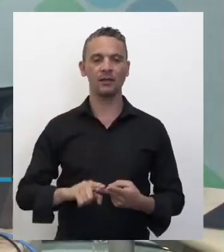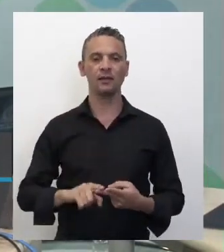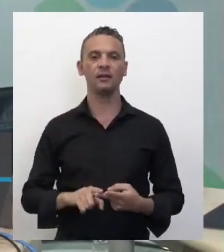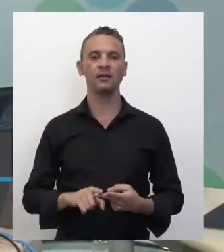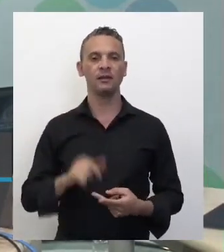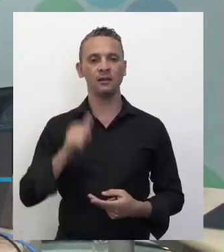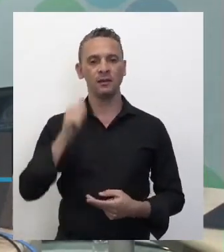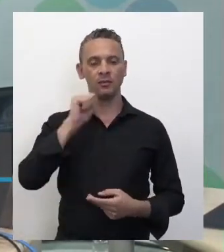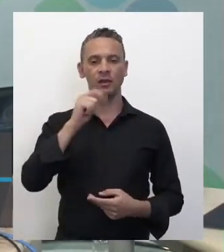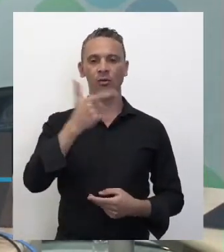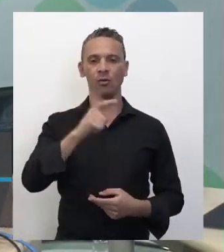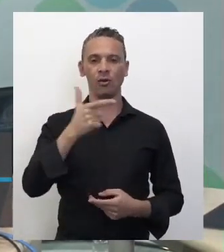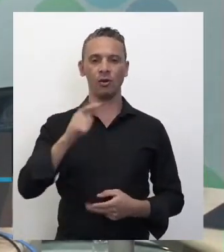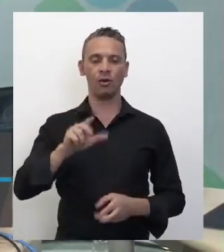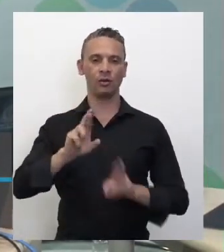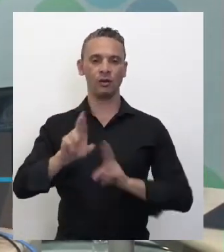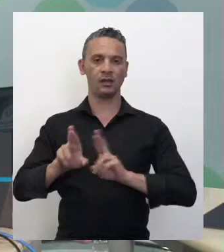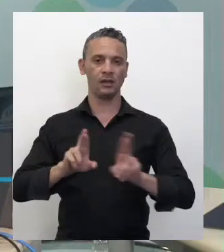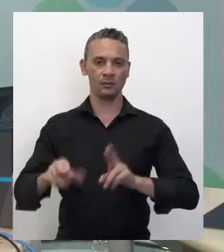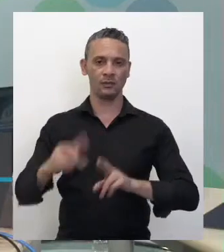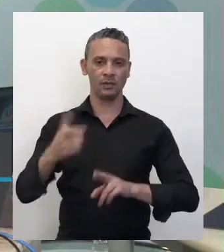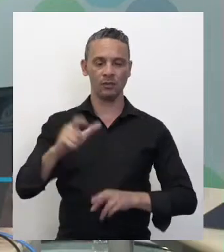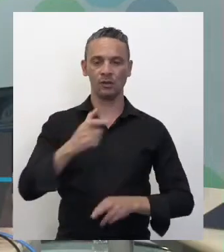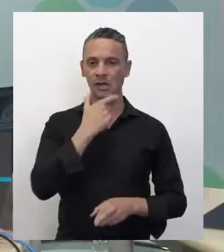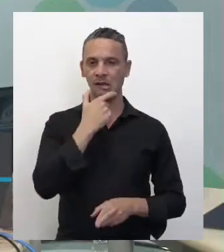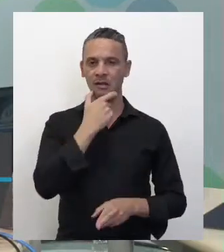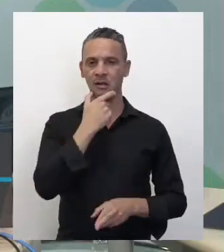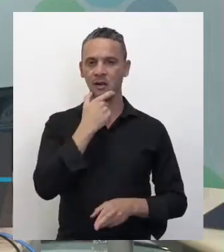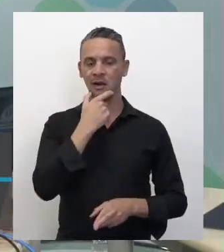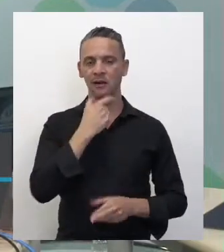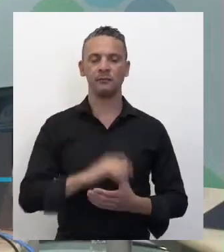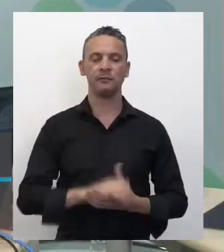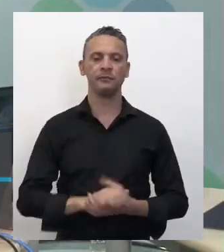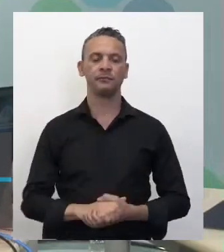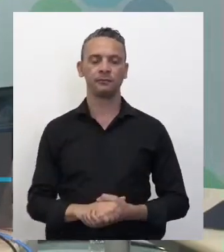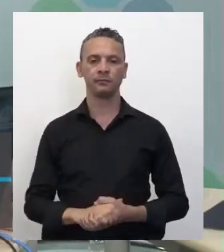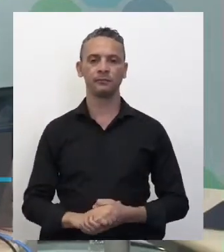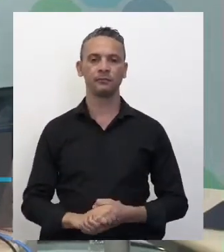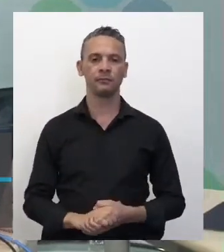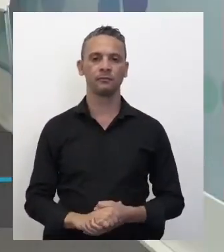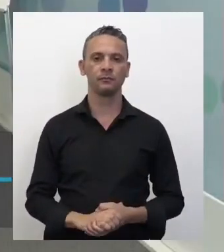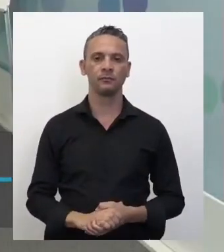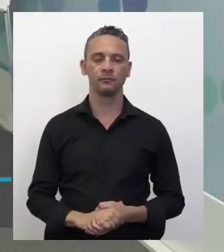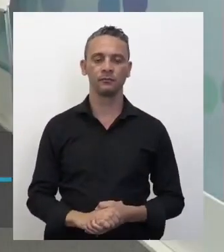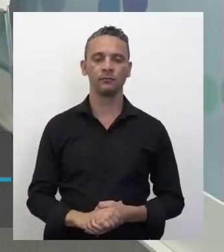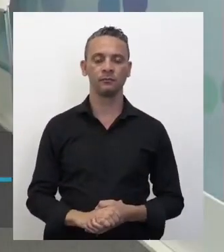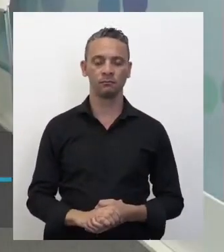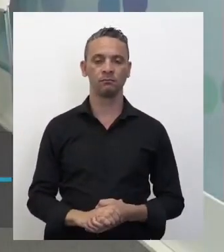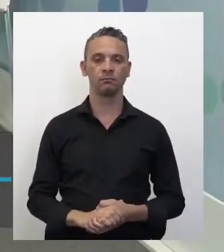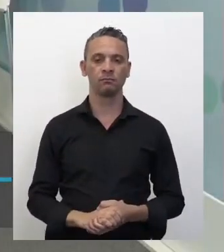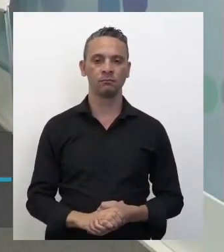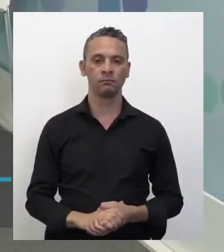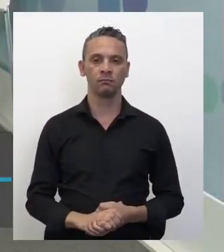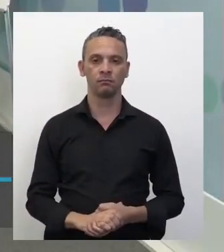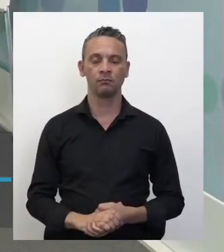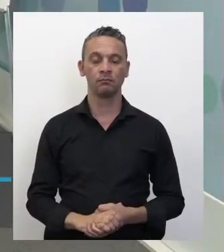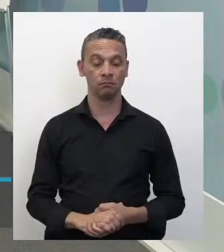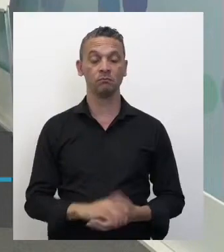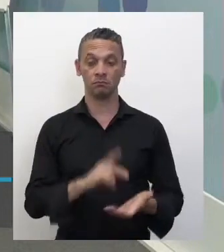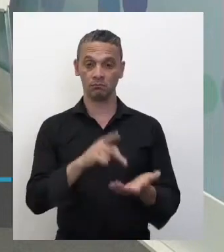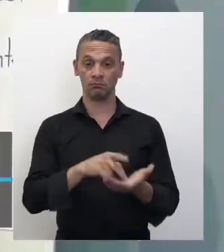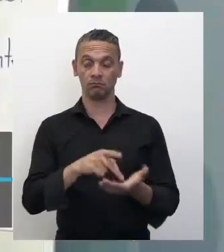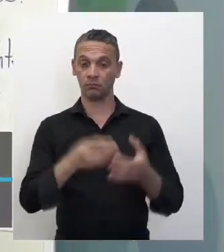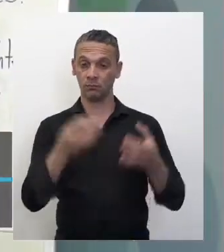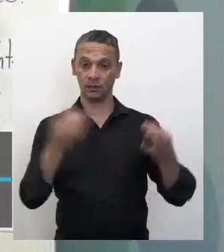pessoal já bateu o olho e colocou consumes e uses. Fantastic, that's it. É isso mesmo.